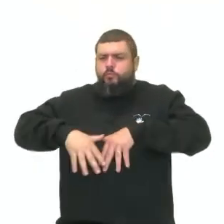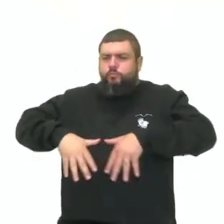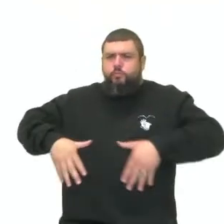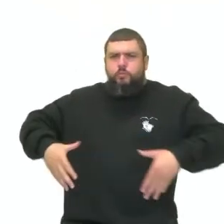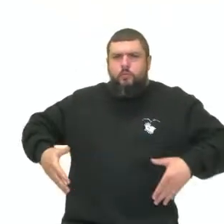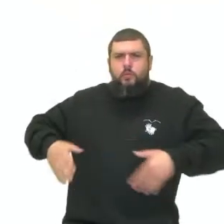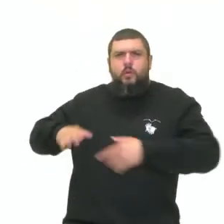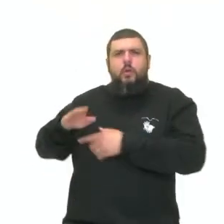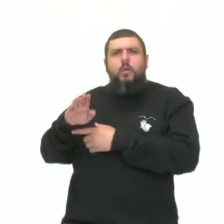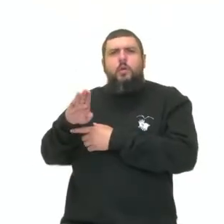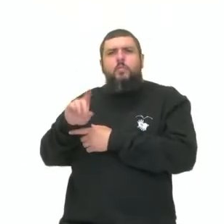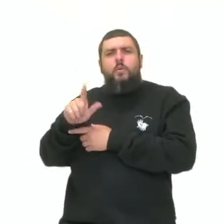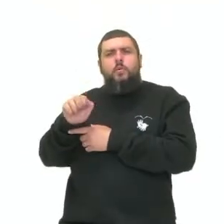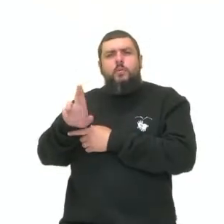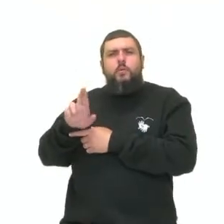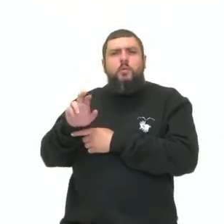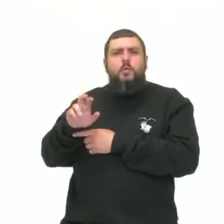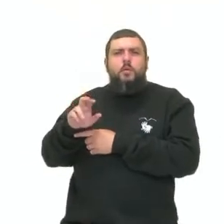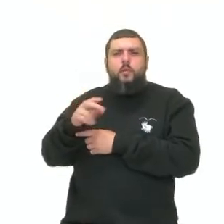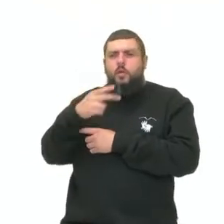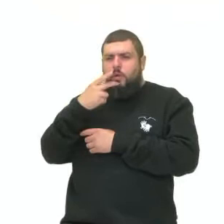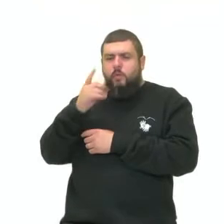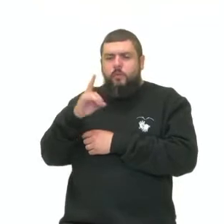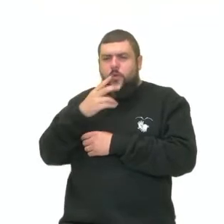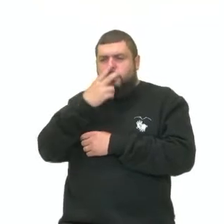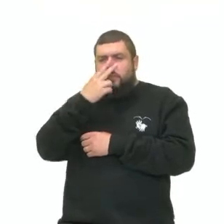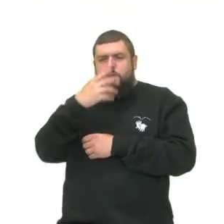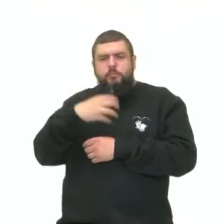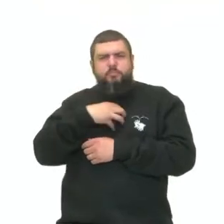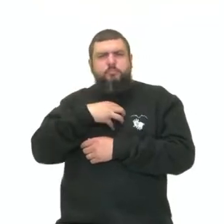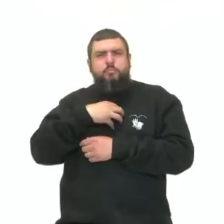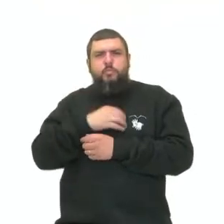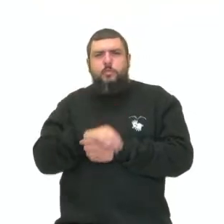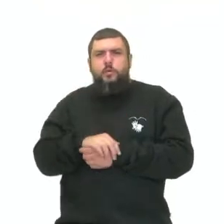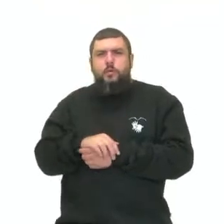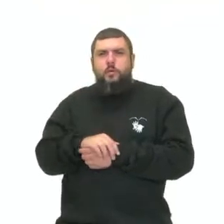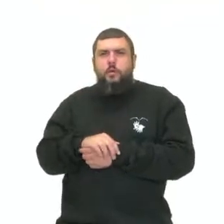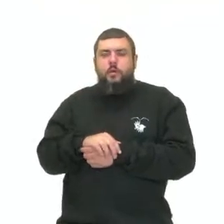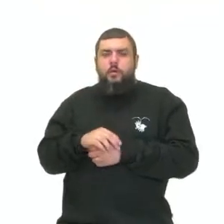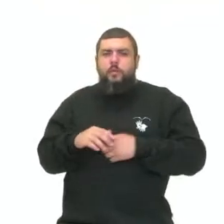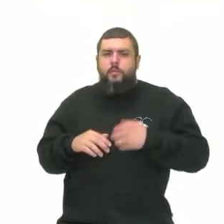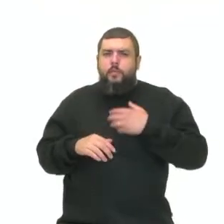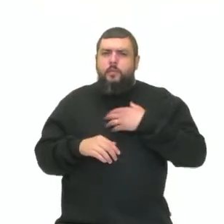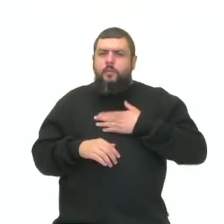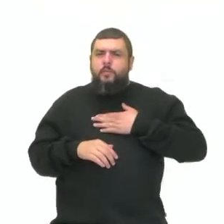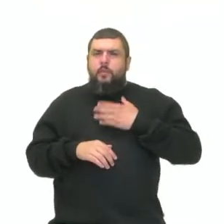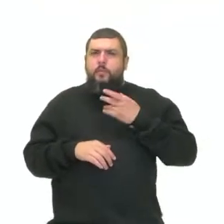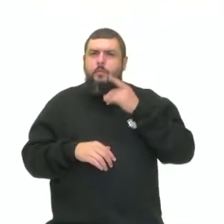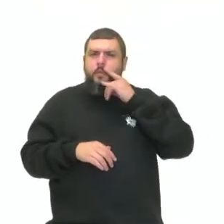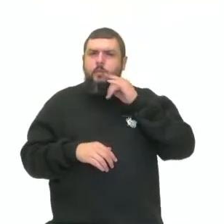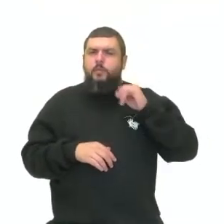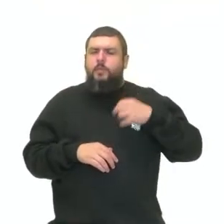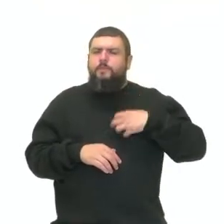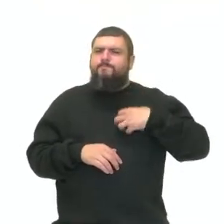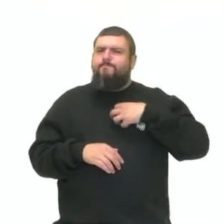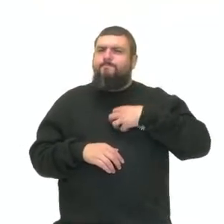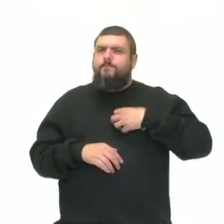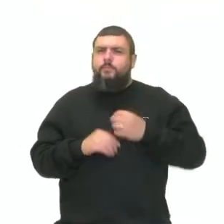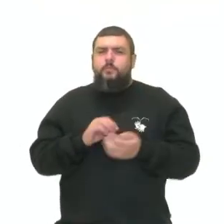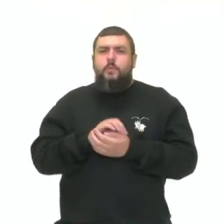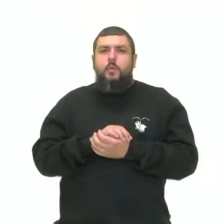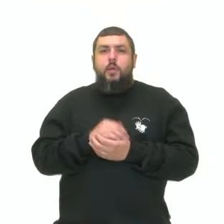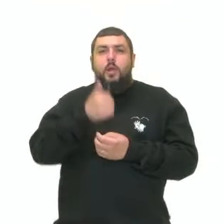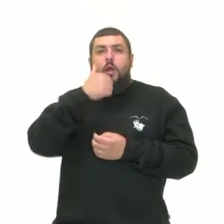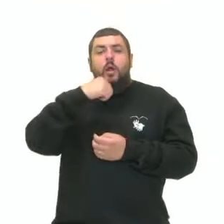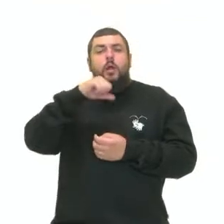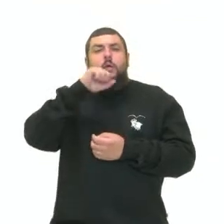ela falou direito de tanta antipatia. Foi água na fervura minha e do pai. No trecho, qual é a posição da mãe em